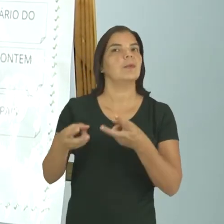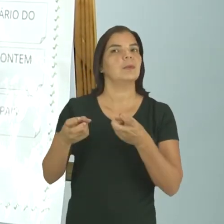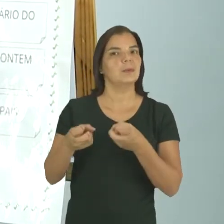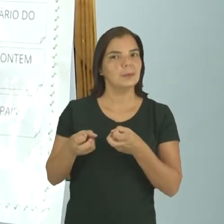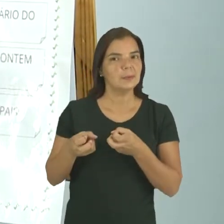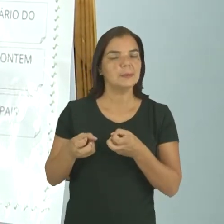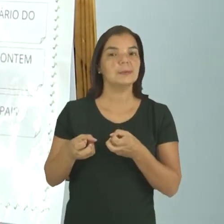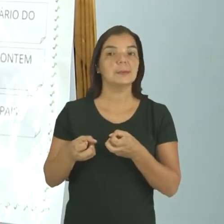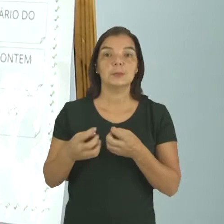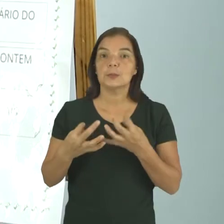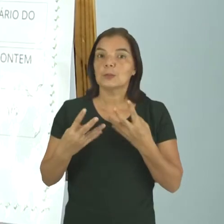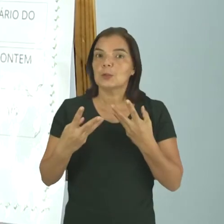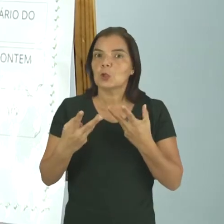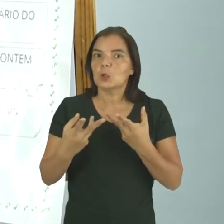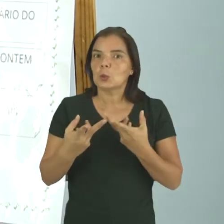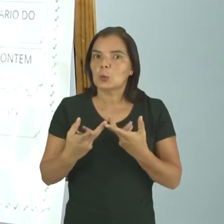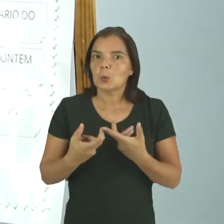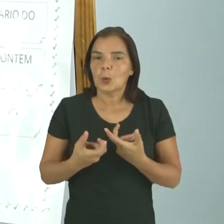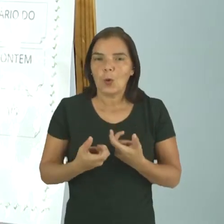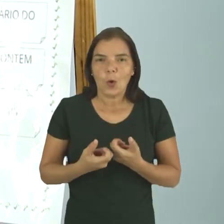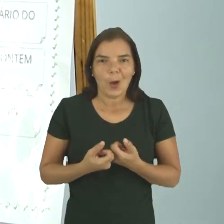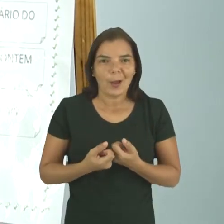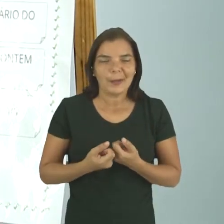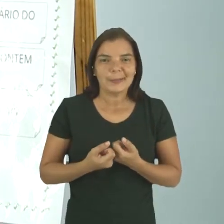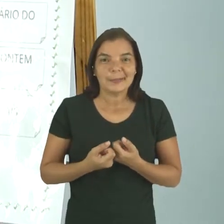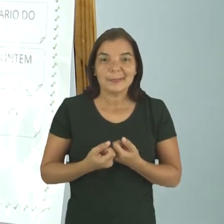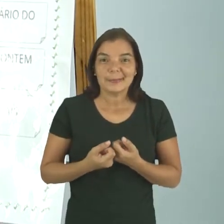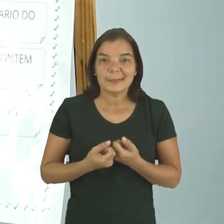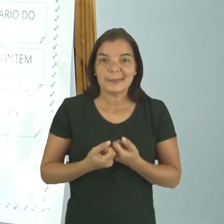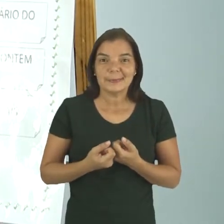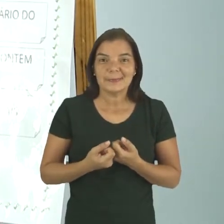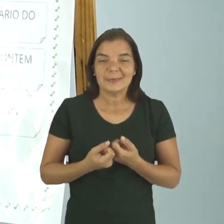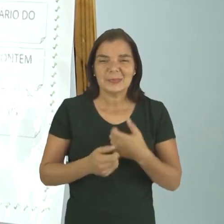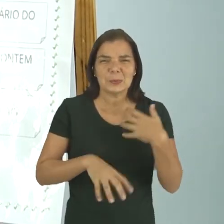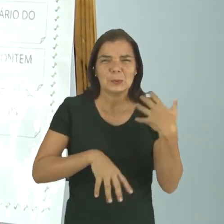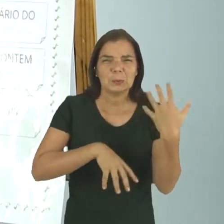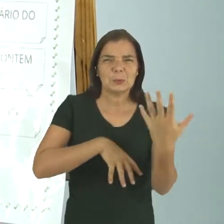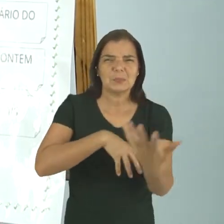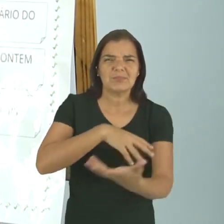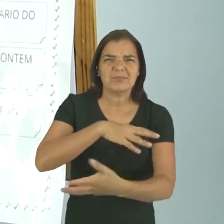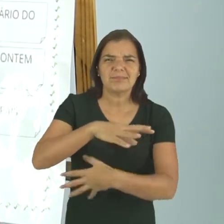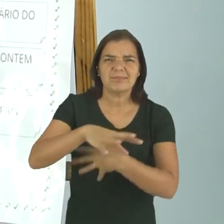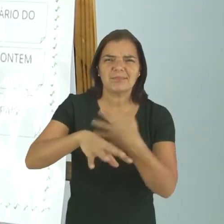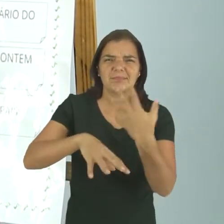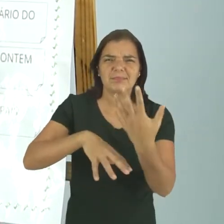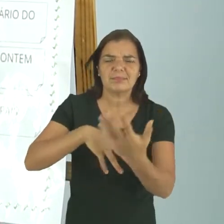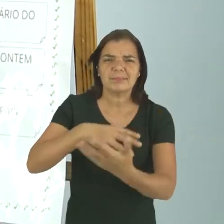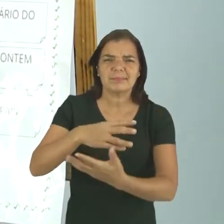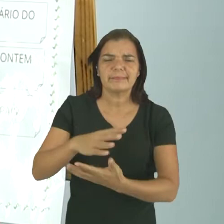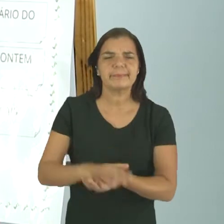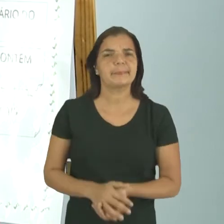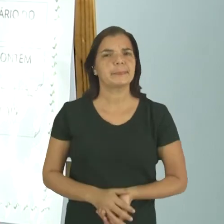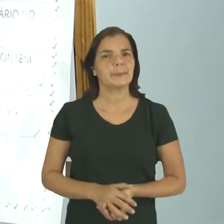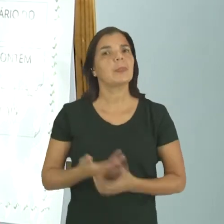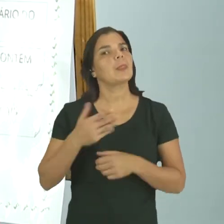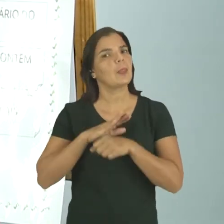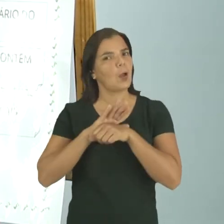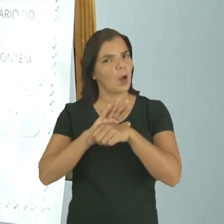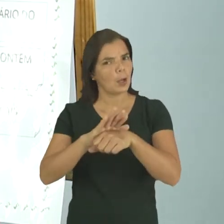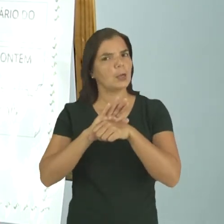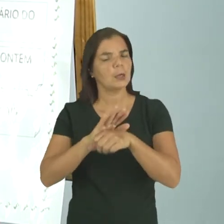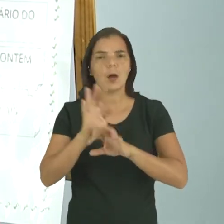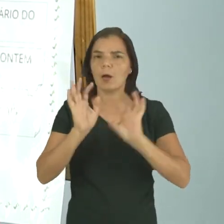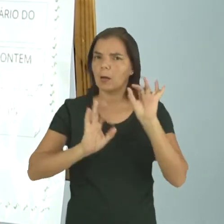percebeu que tudo ficou uma grande bagunça. Vamos ajudar a Cauê